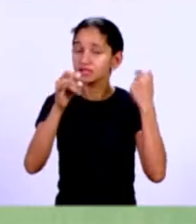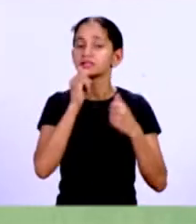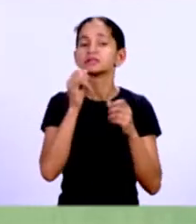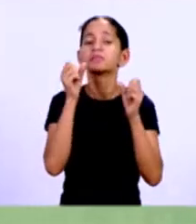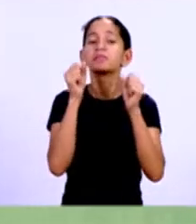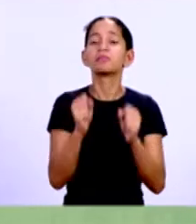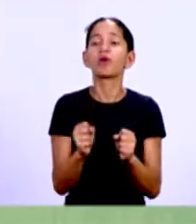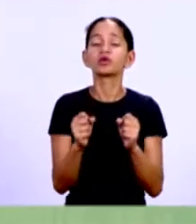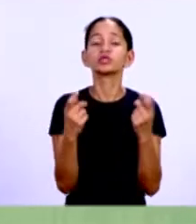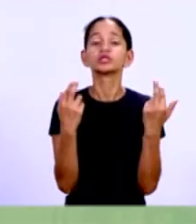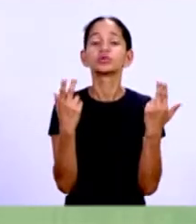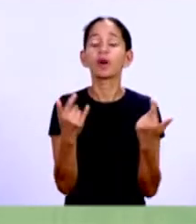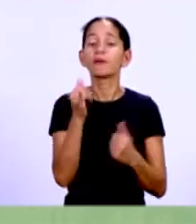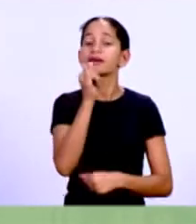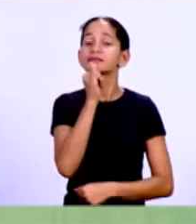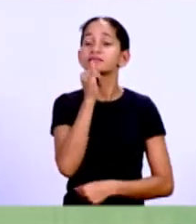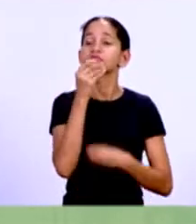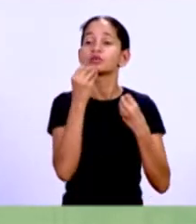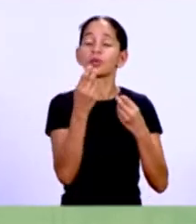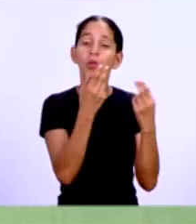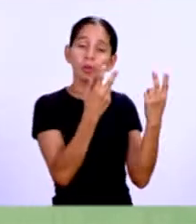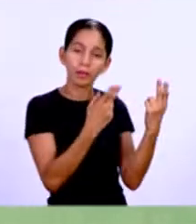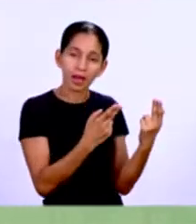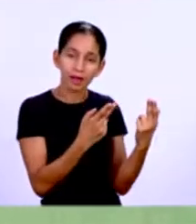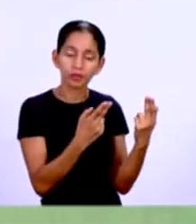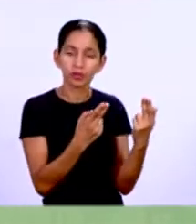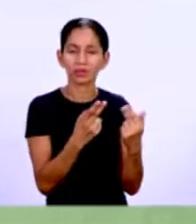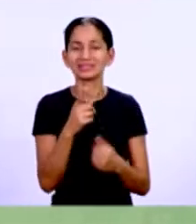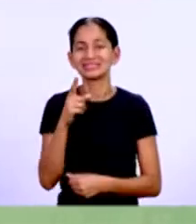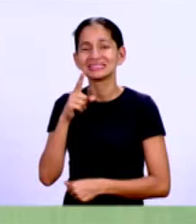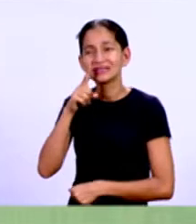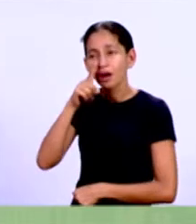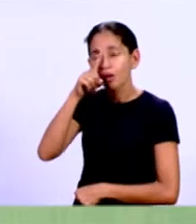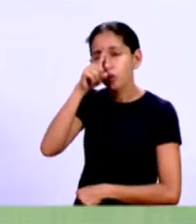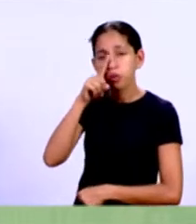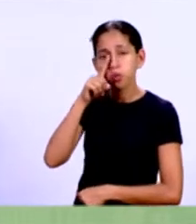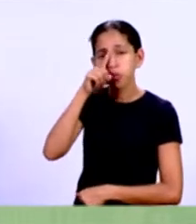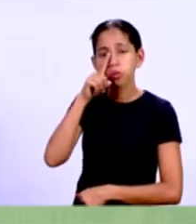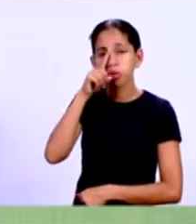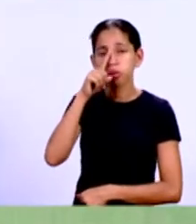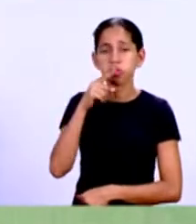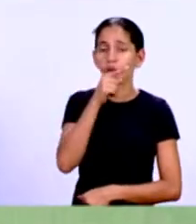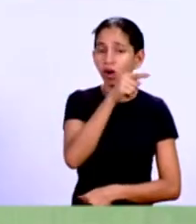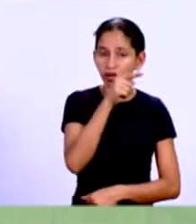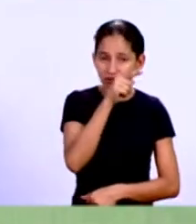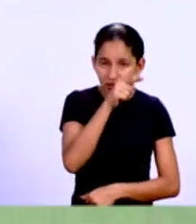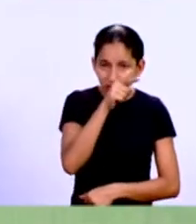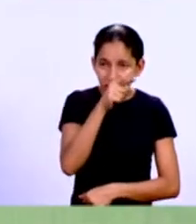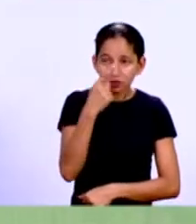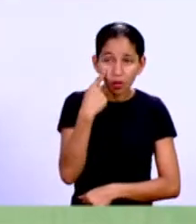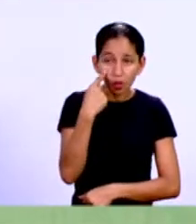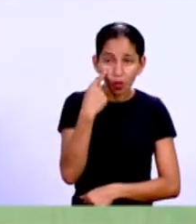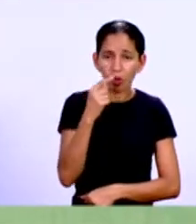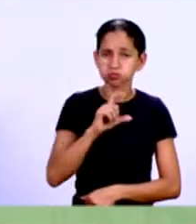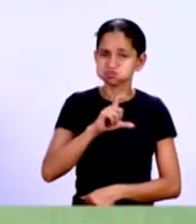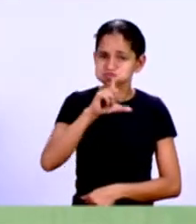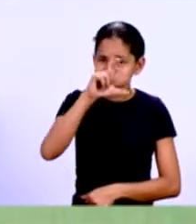sim ter um negócio que tem um risco muito alto. Olha aqui o risco, ó. O risco a gente conta aqui. Olha como ele está